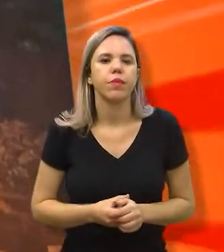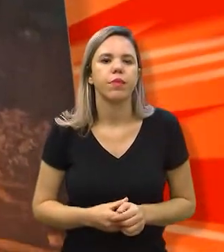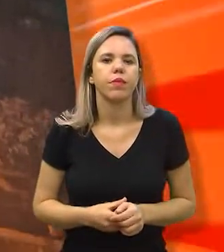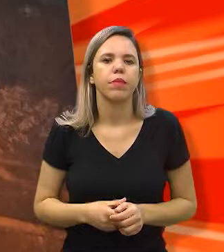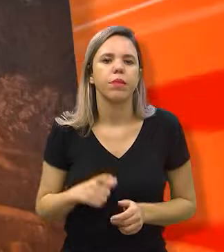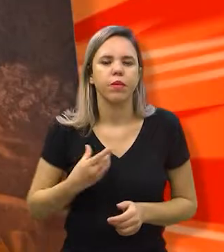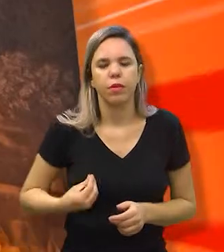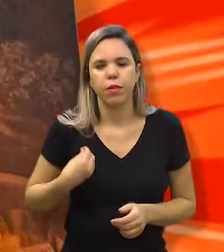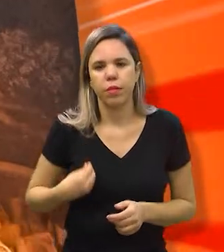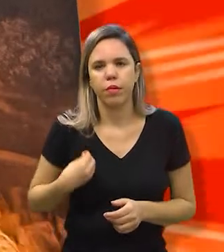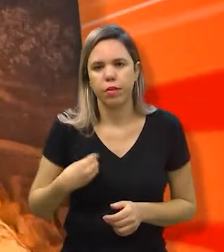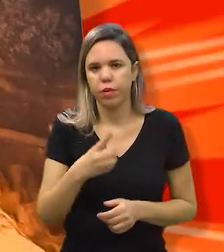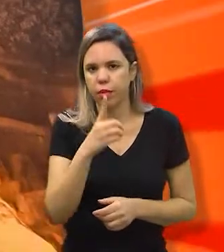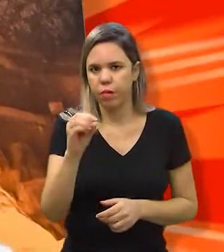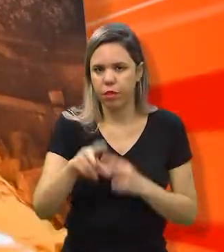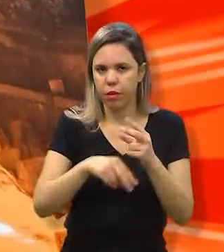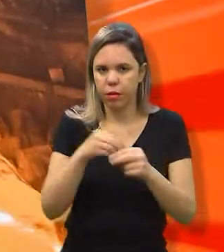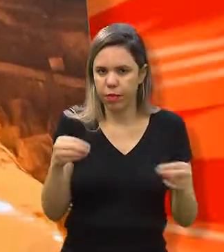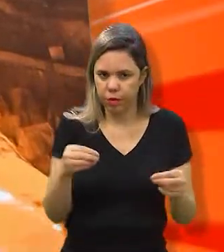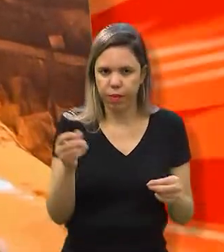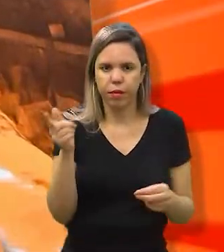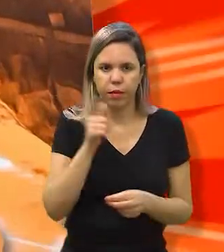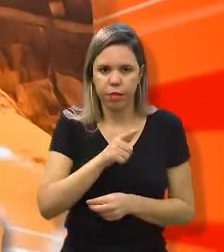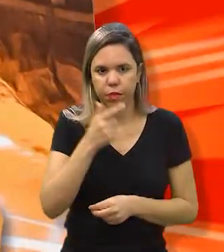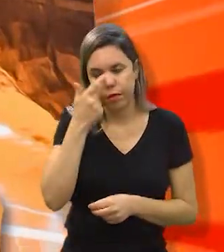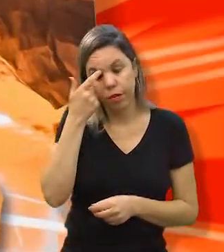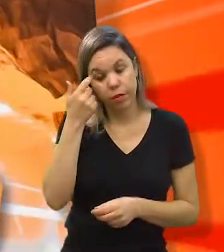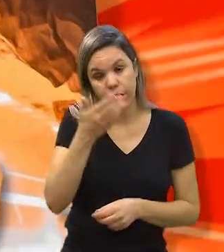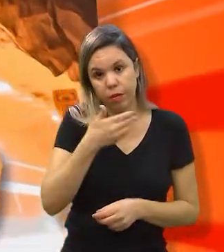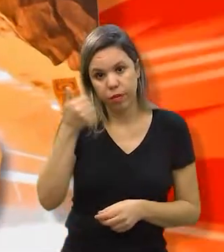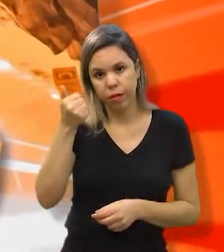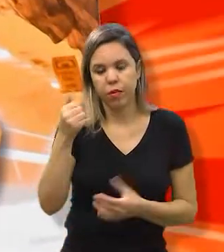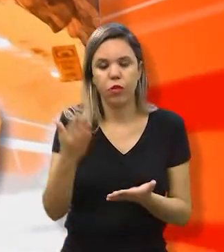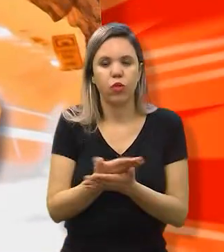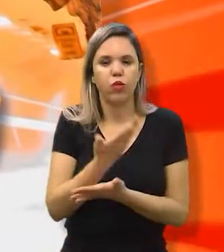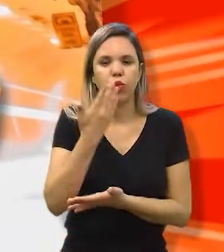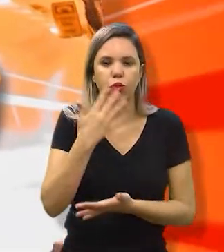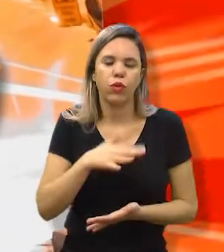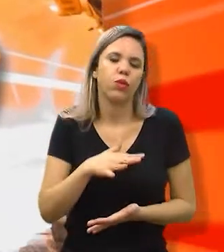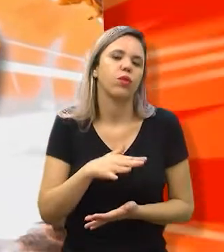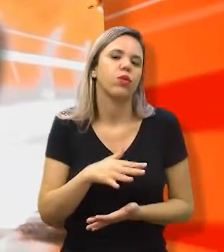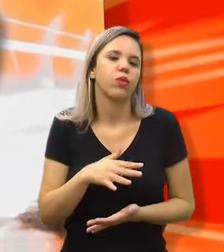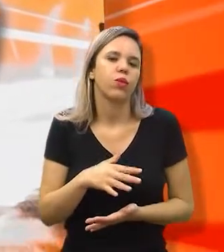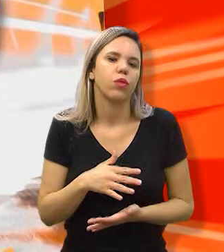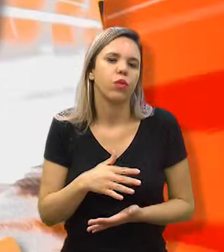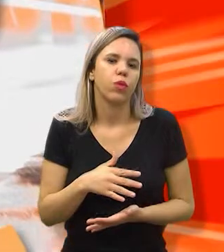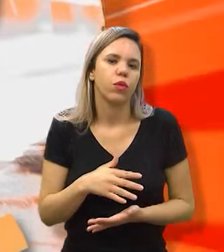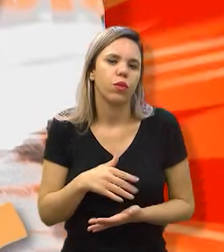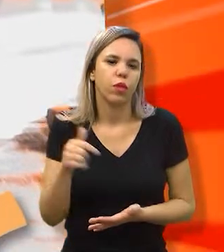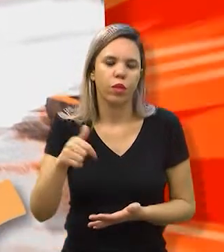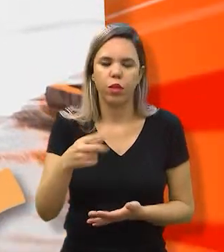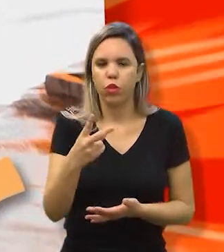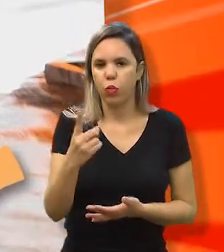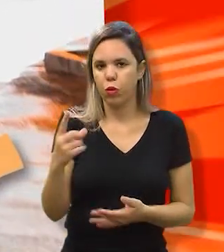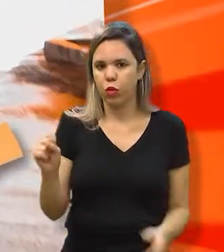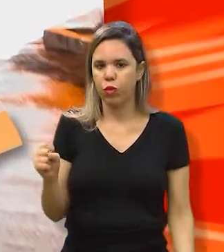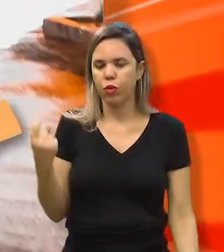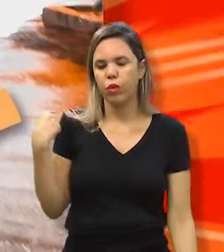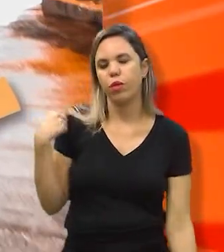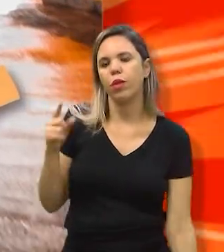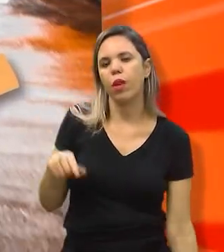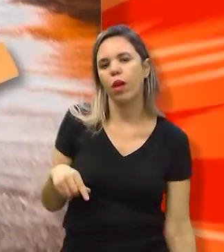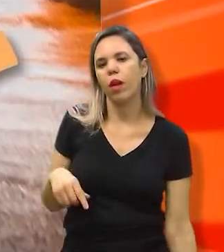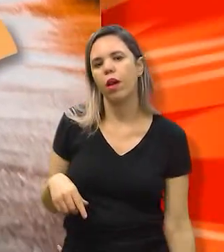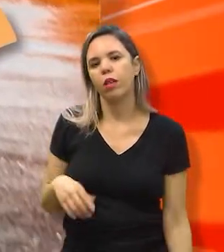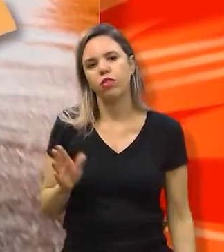Juvenil. Ele está entre os 10 prêmios melhores livros infantos juvenis do SWIC